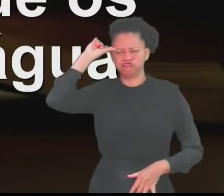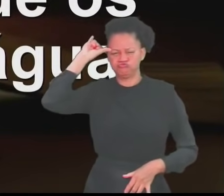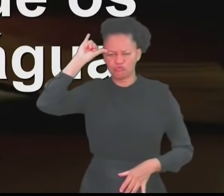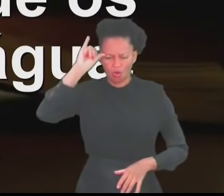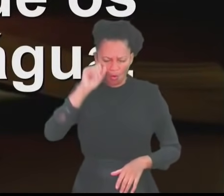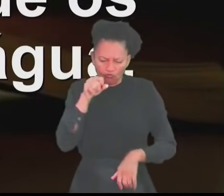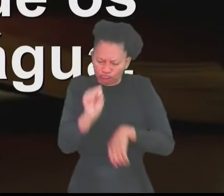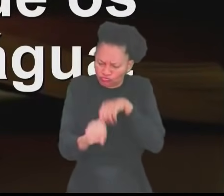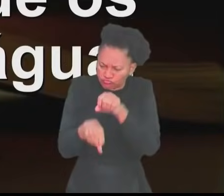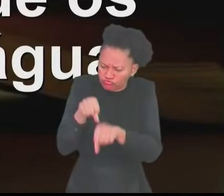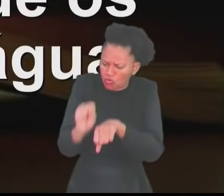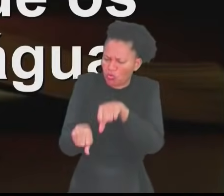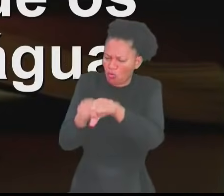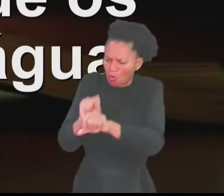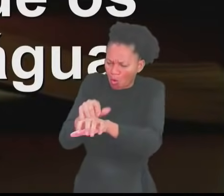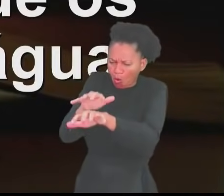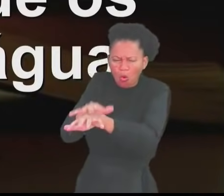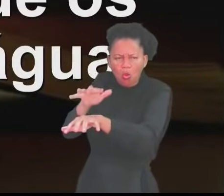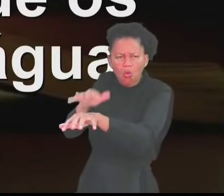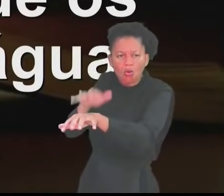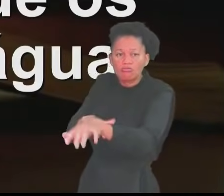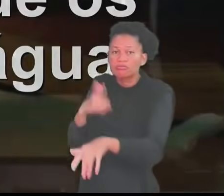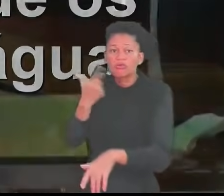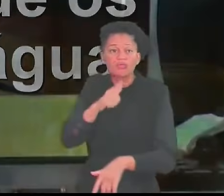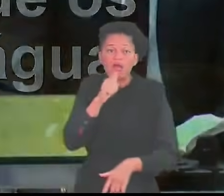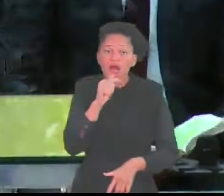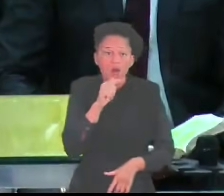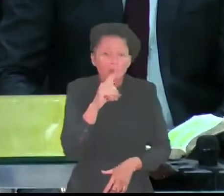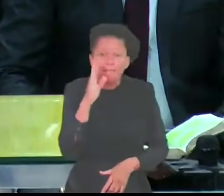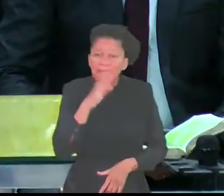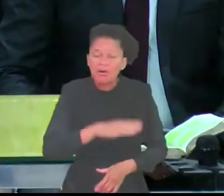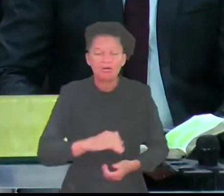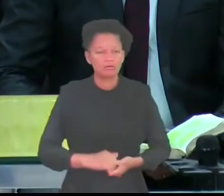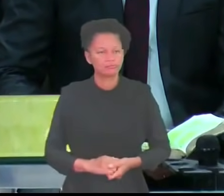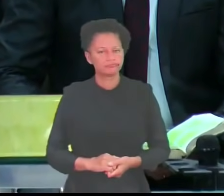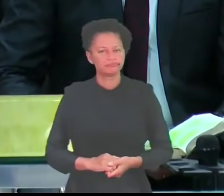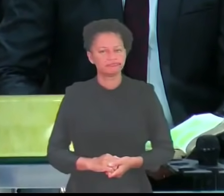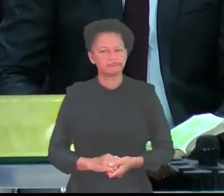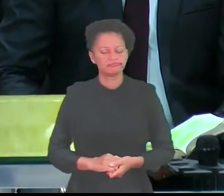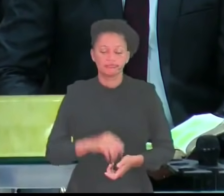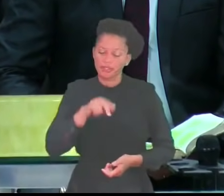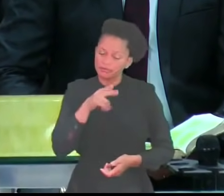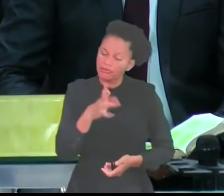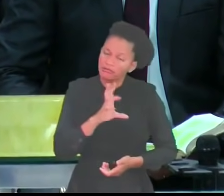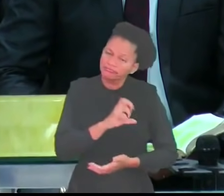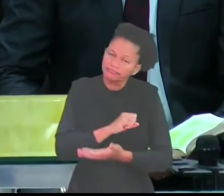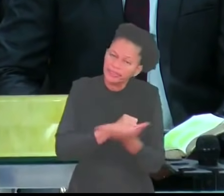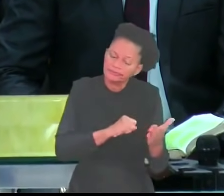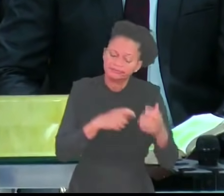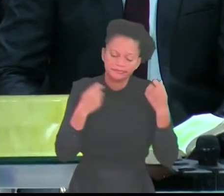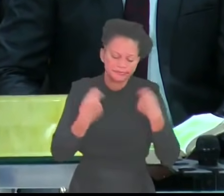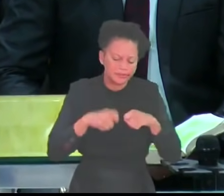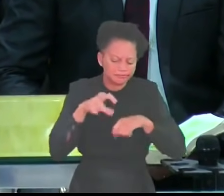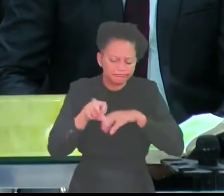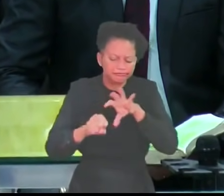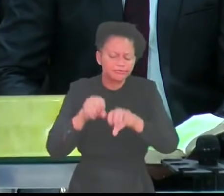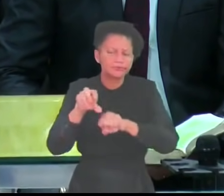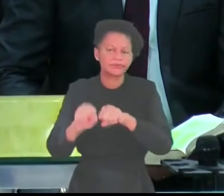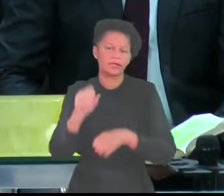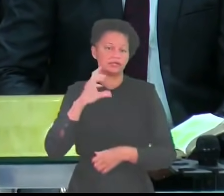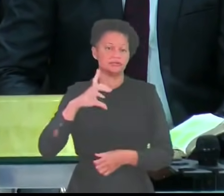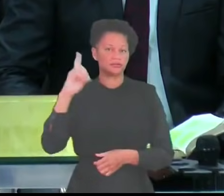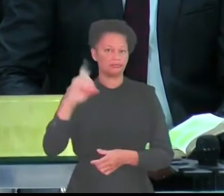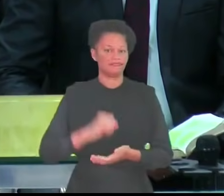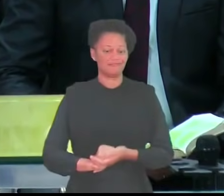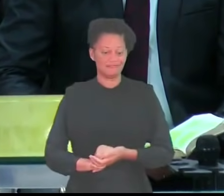tinham água. Irmãos amados, ele deveria ter buscado a Deus antes. Mas veja que o texto não